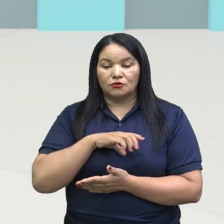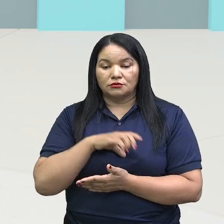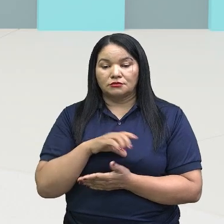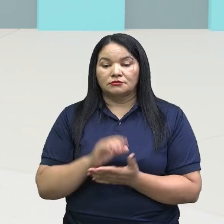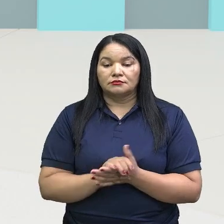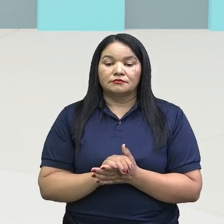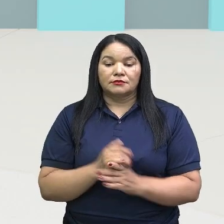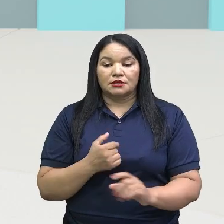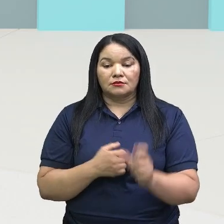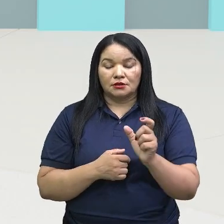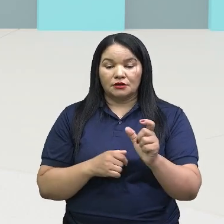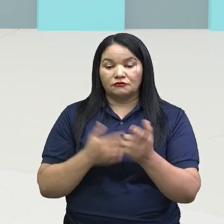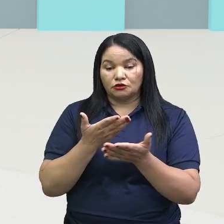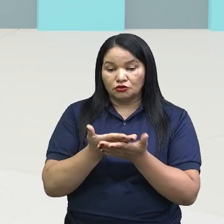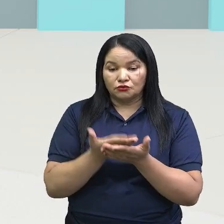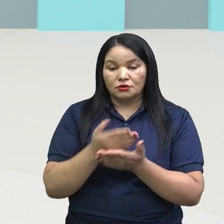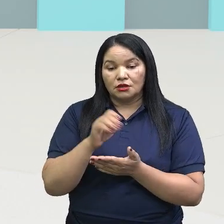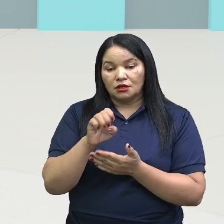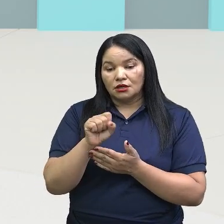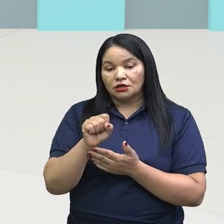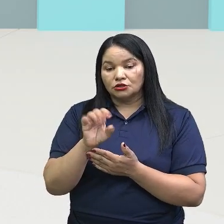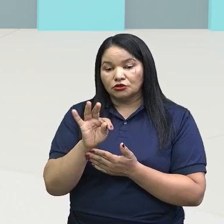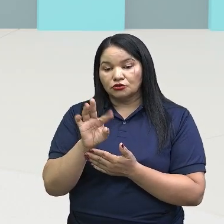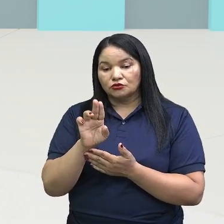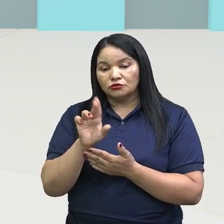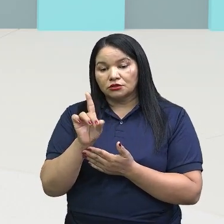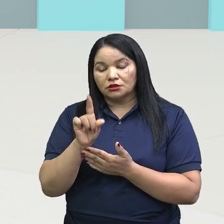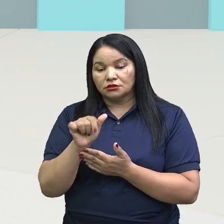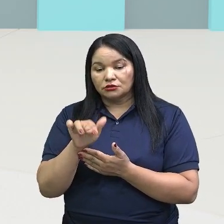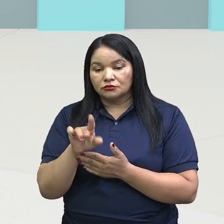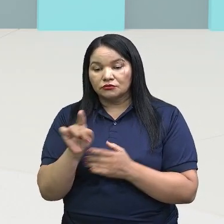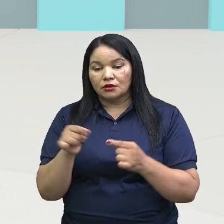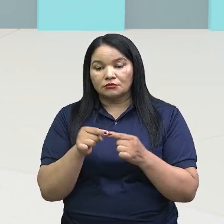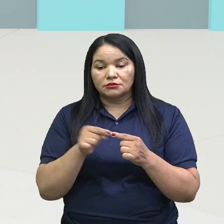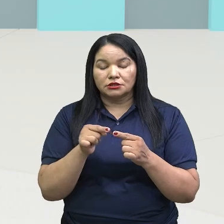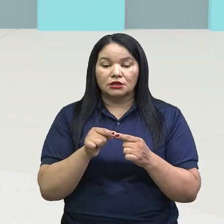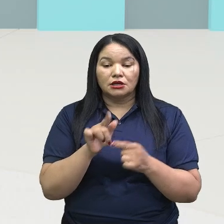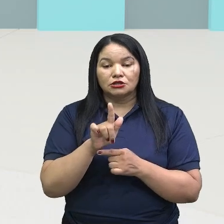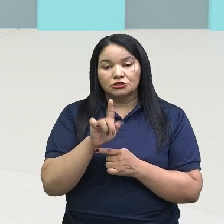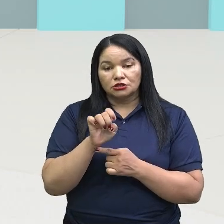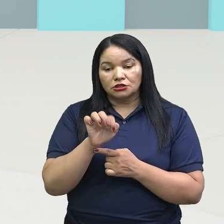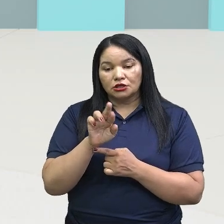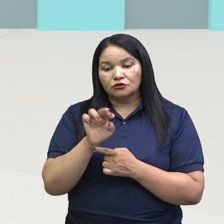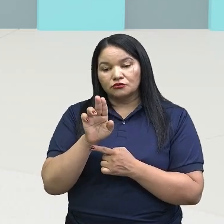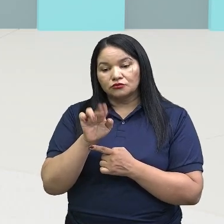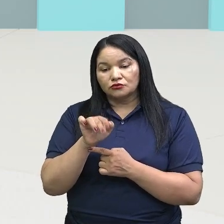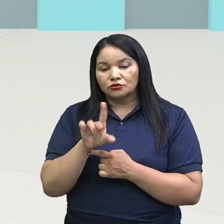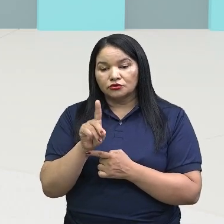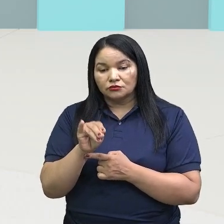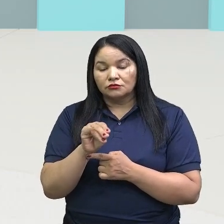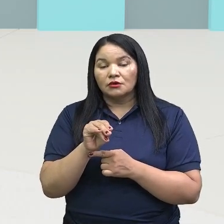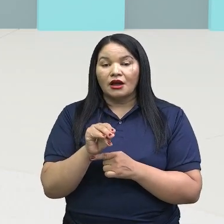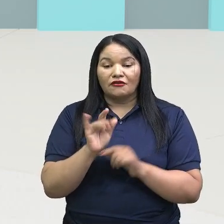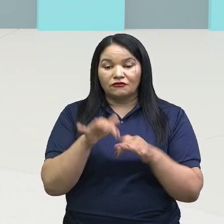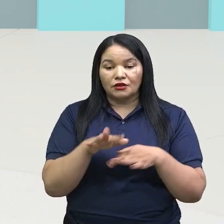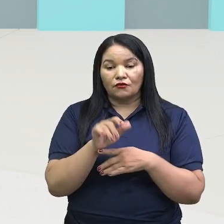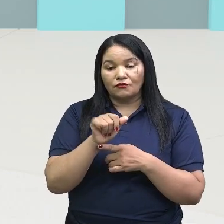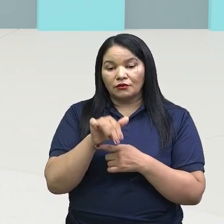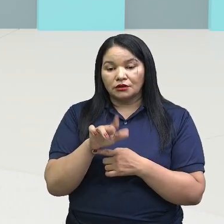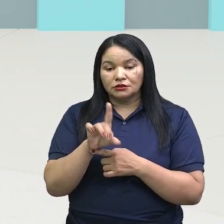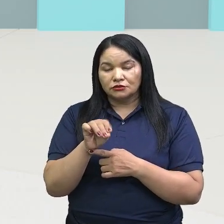terminado com NDO, que dá a ideia de continuidade. Como é que eu faço ela? Transformo ela